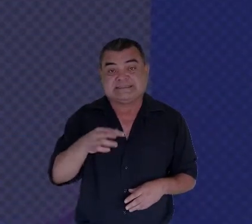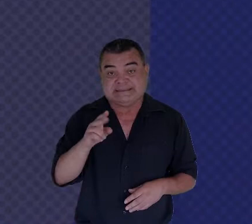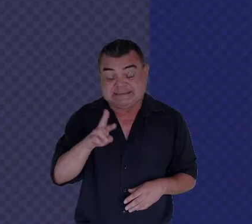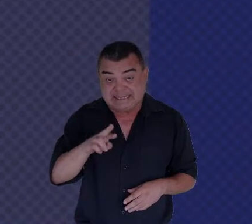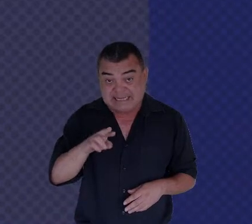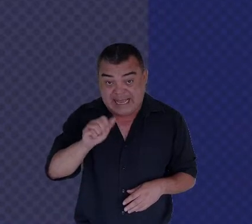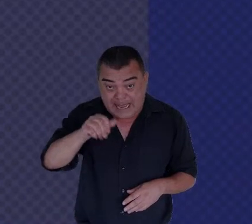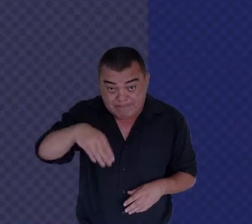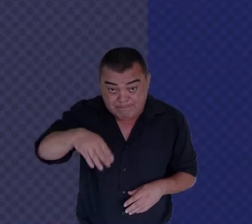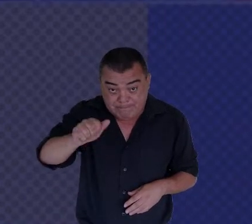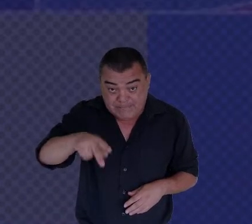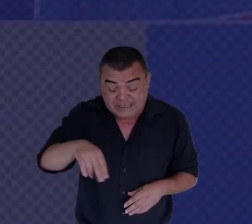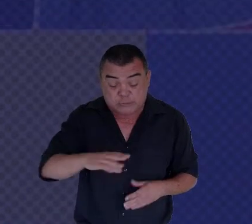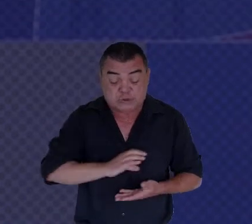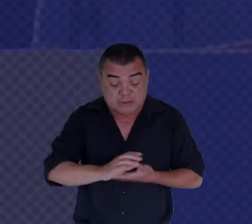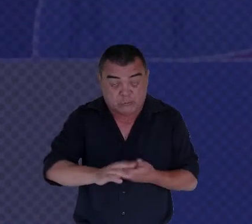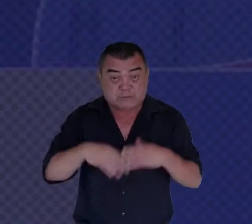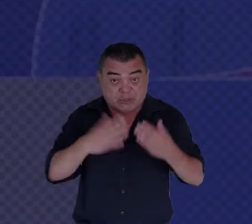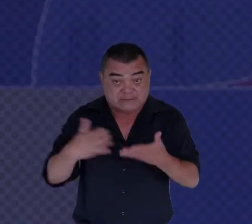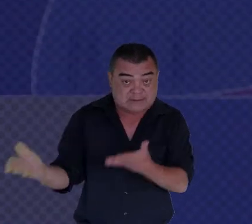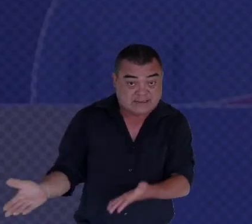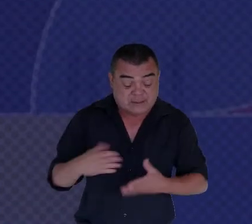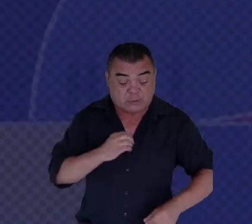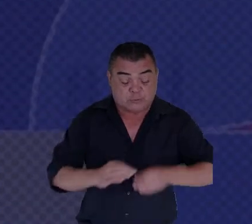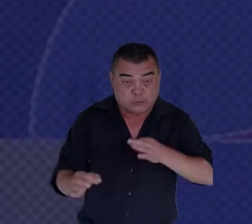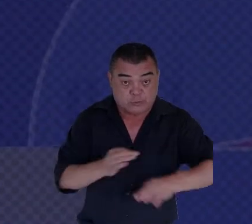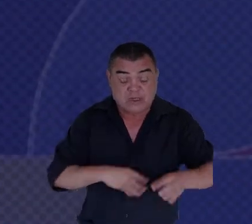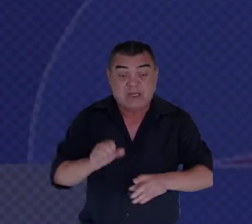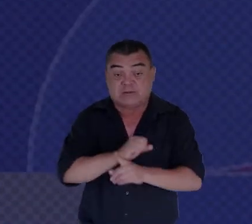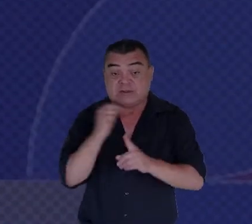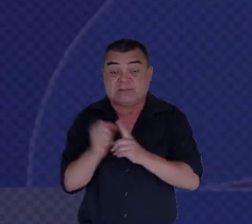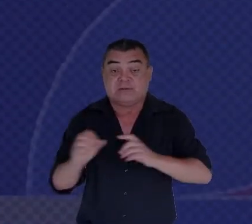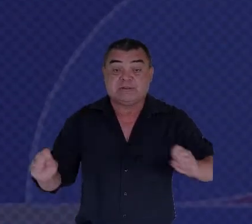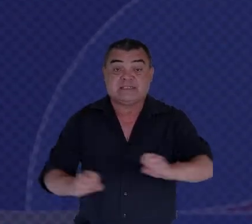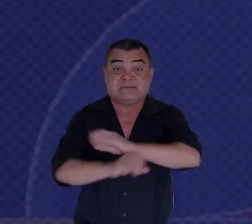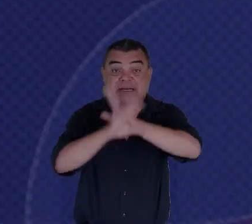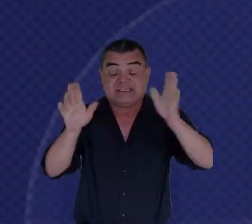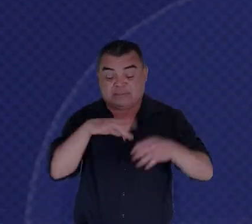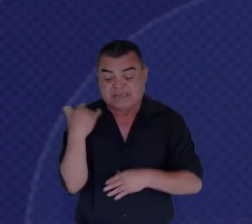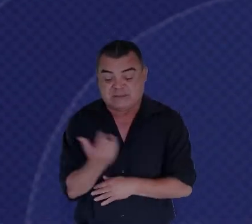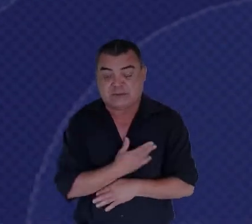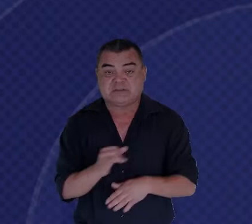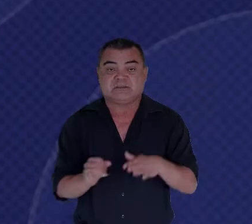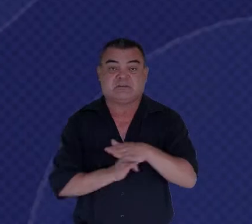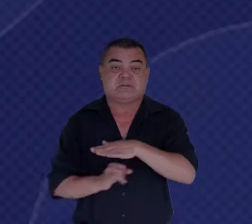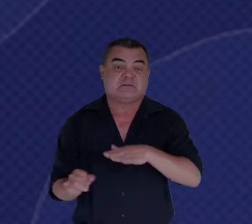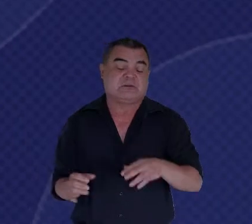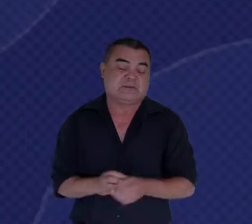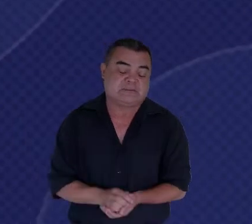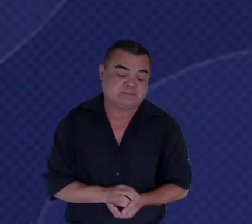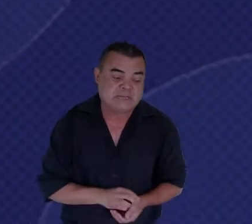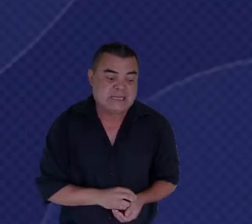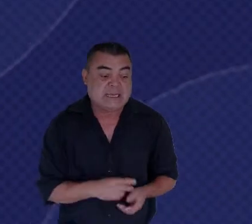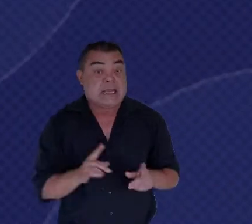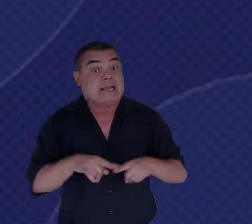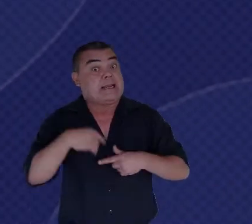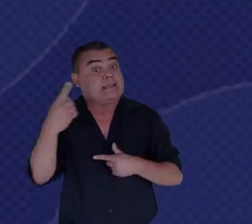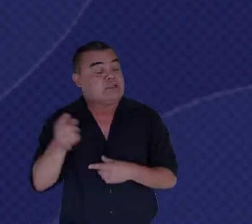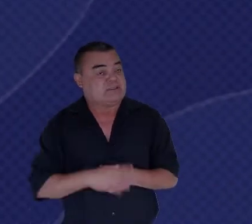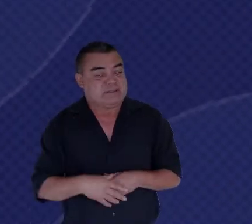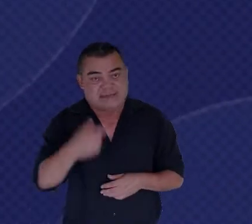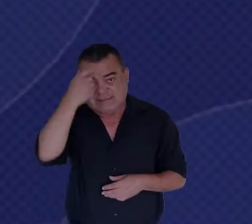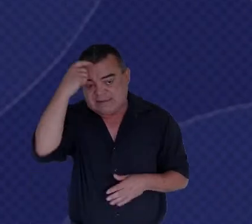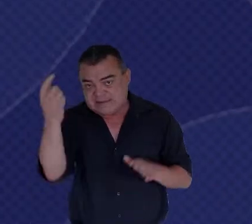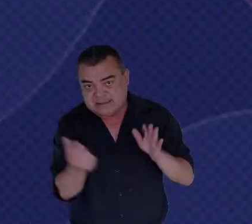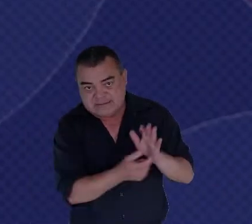pode trazer muito maior controle social e transparência para as nossas instituições além disso a